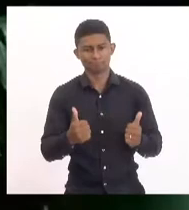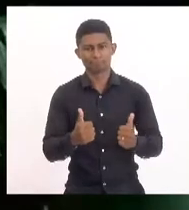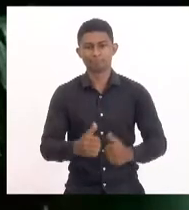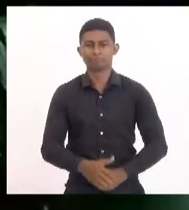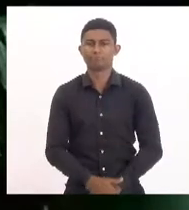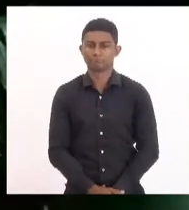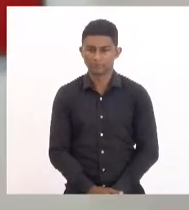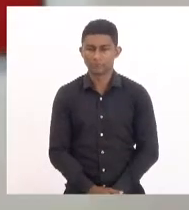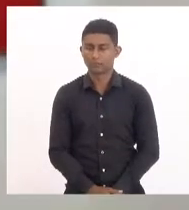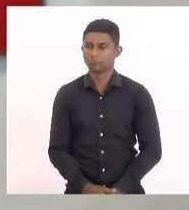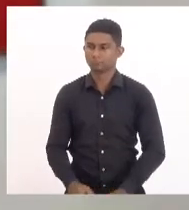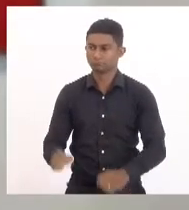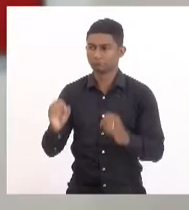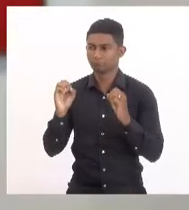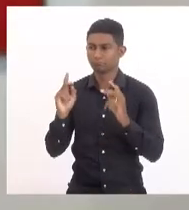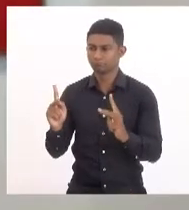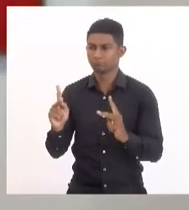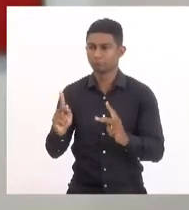Ok.